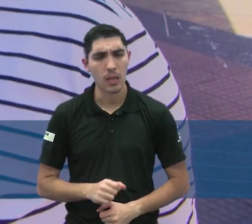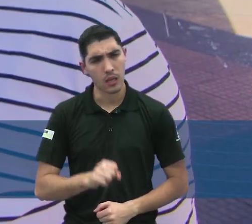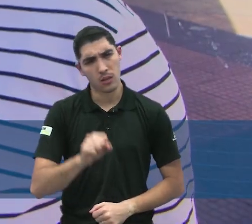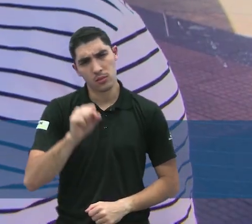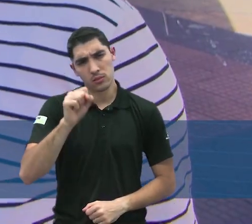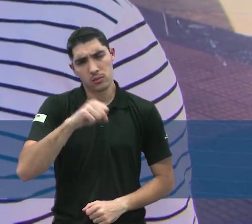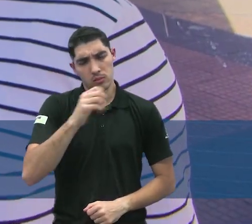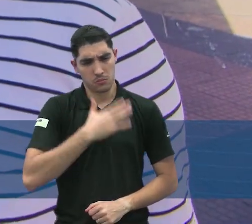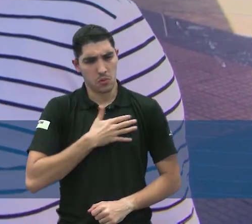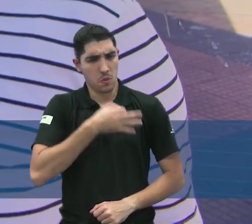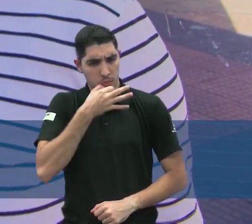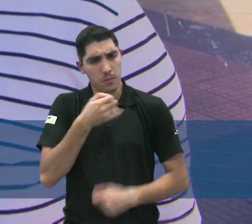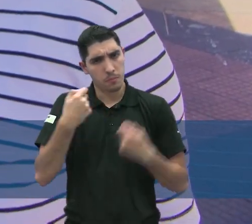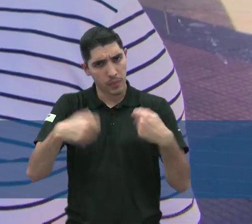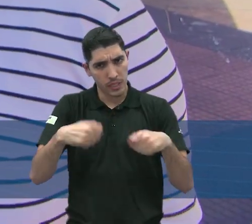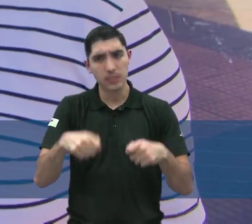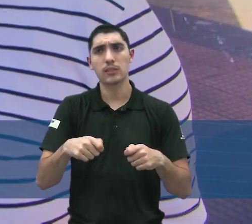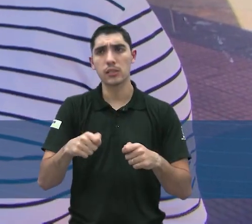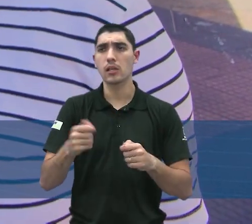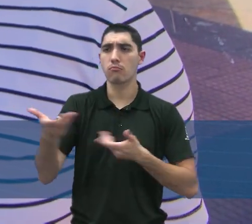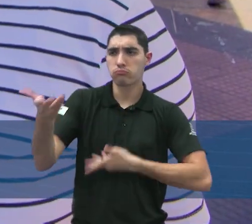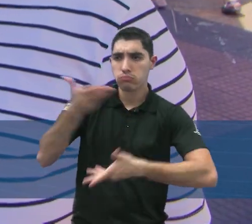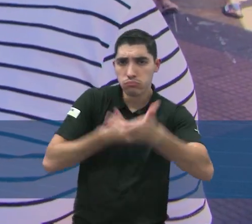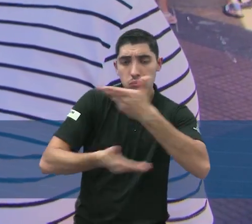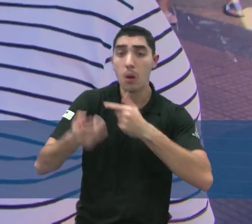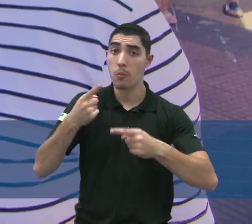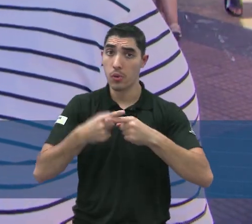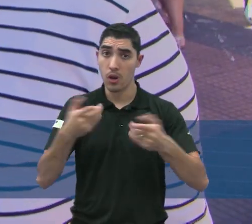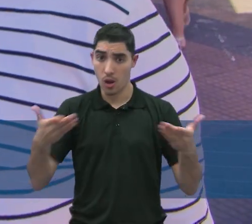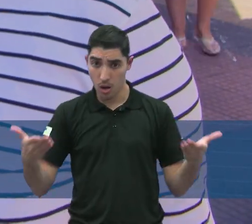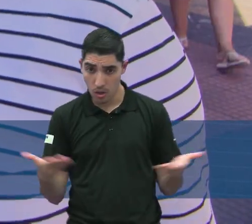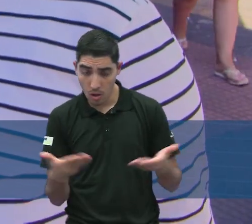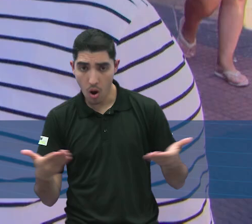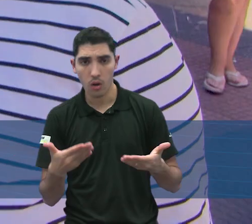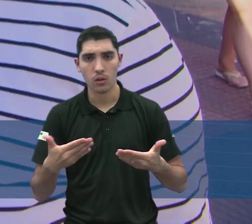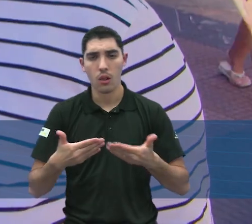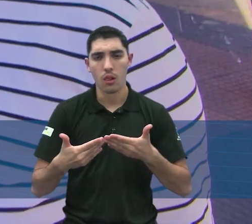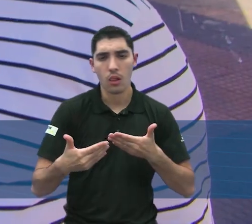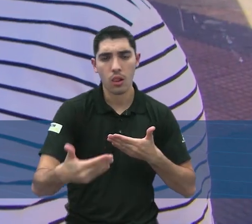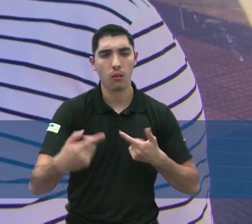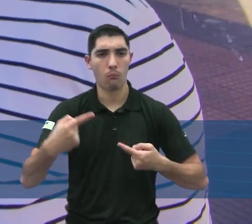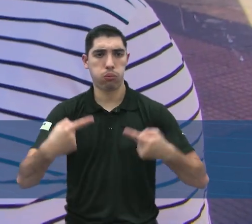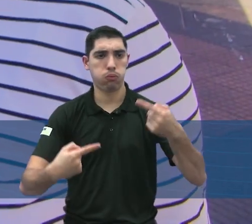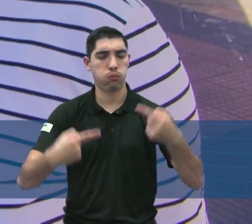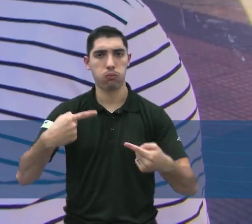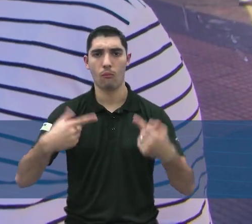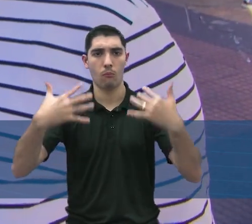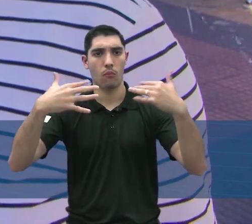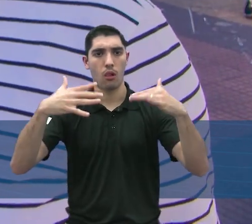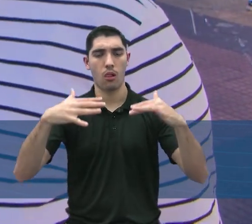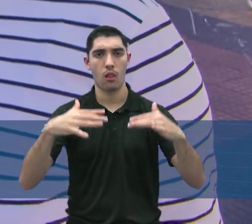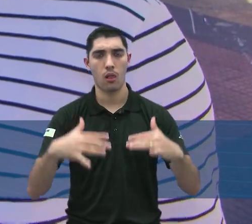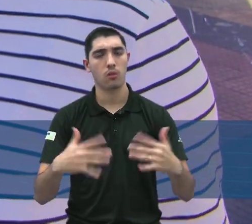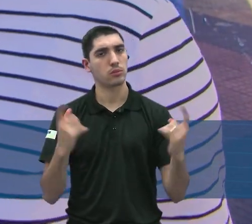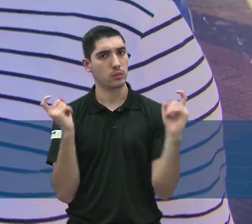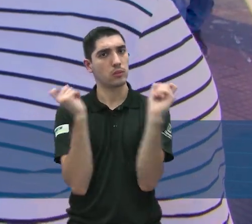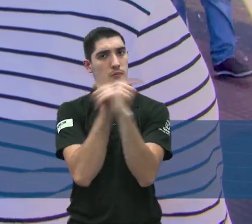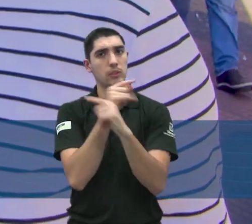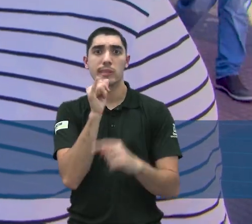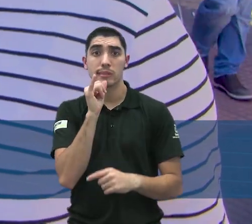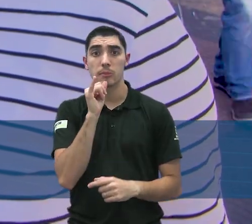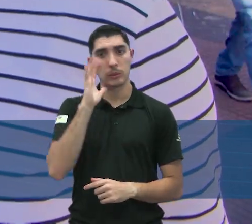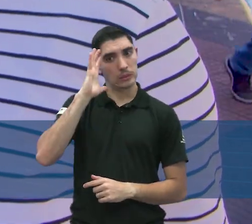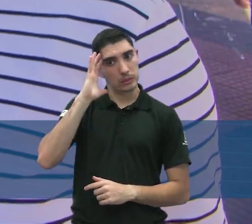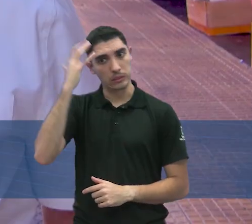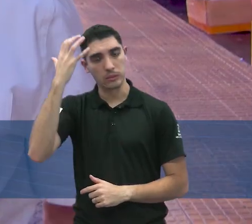porque realmente a situação está se transformando numa politicagem muito complicada, entende? Então, para você tomar uma decisão, tem que ser